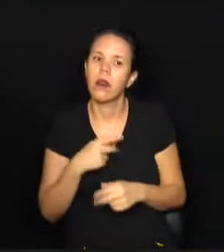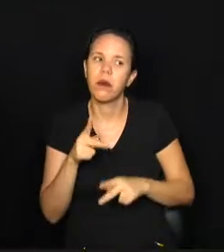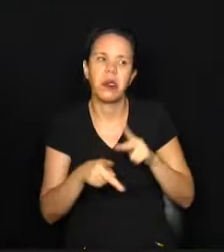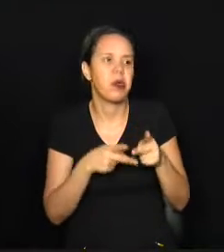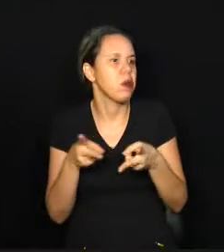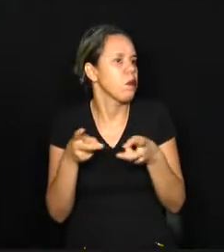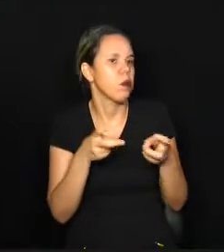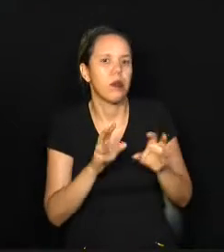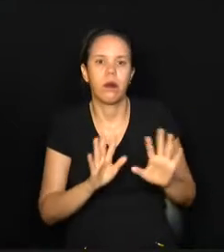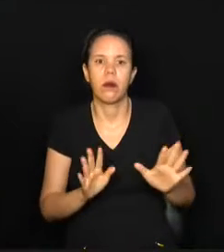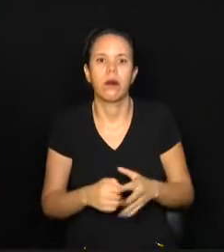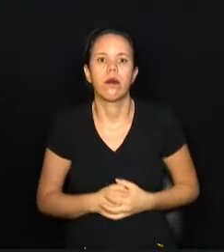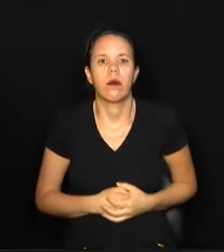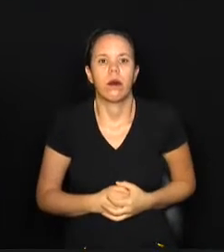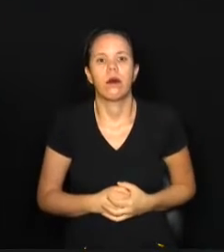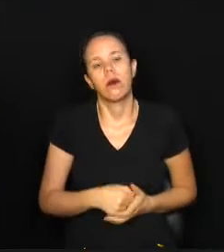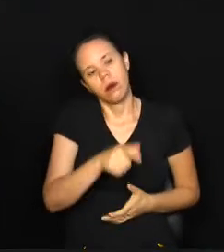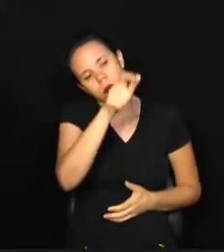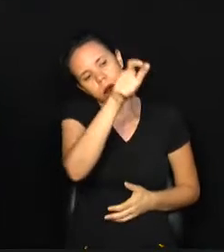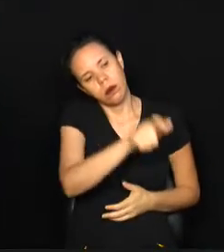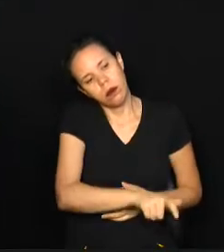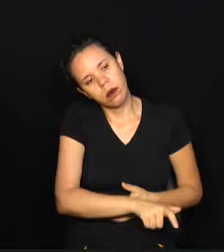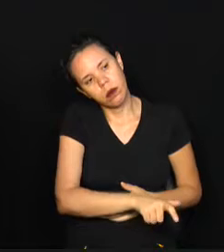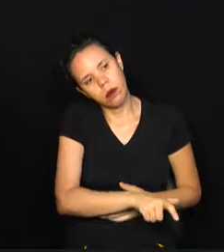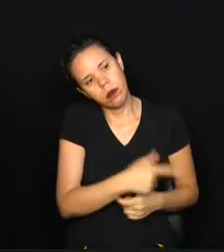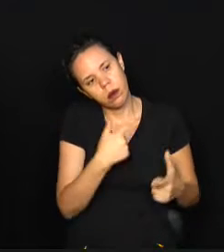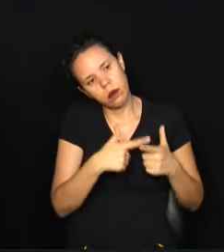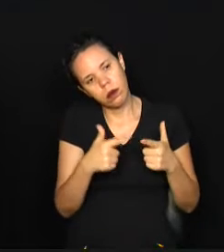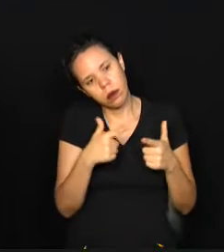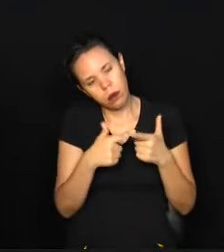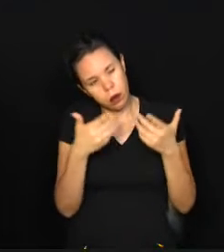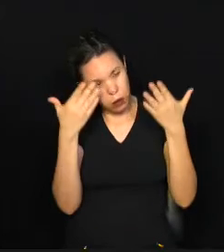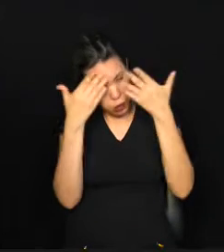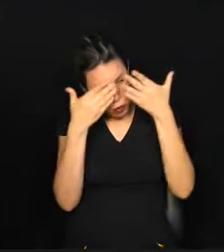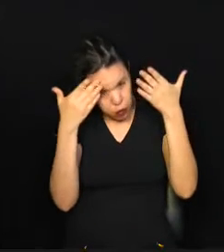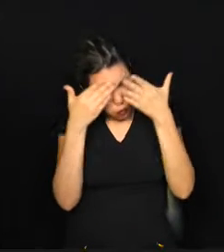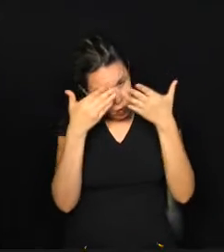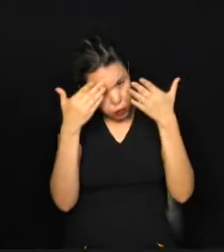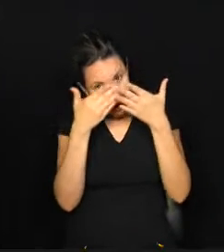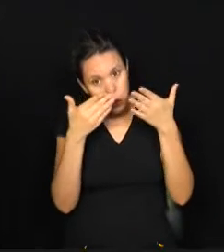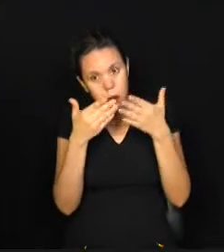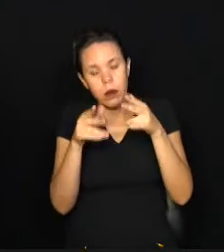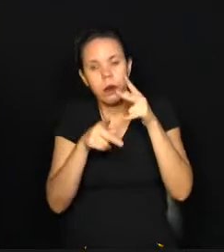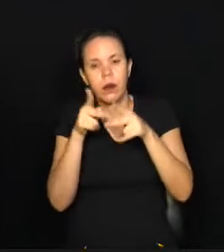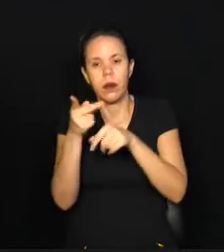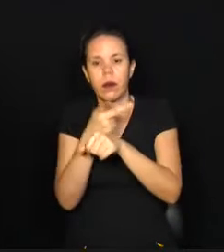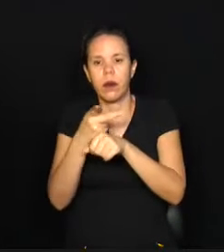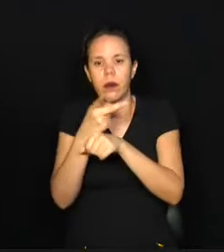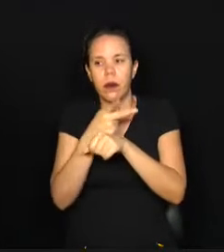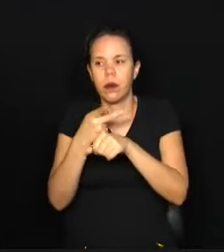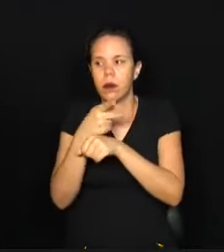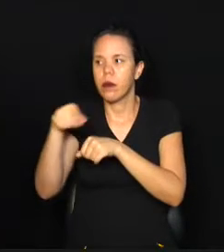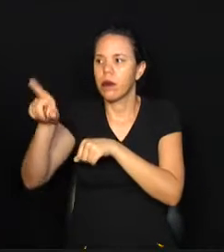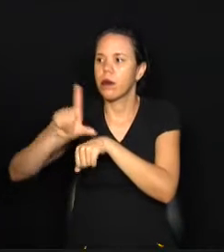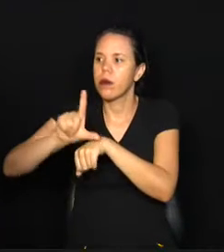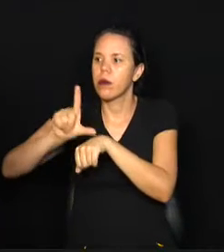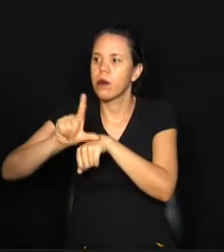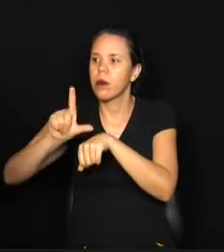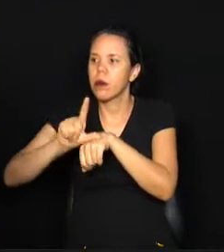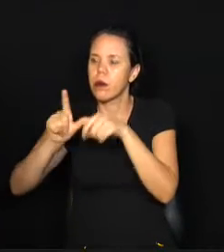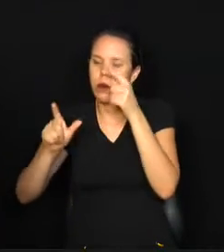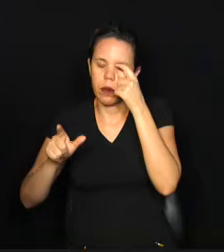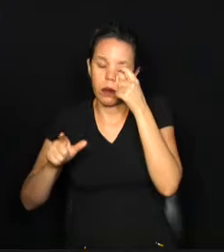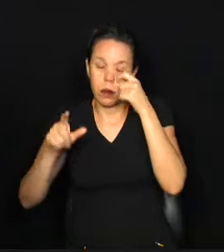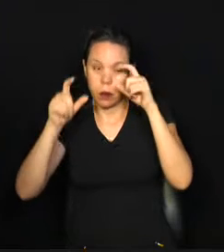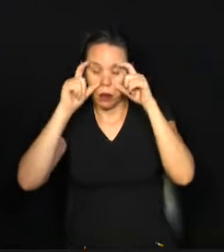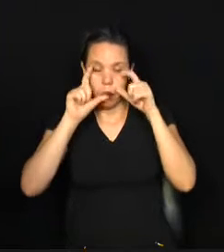despercebida. Quando uma pessoa estava com dificuldade de enxergar, ela procurava uma ótica e depois